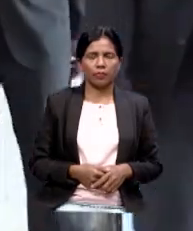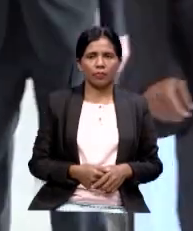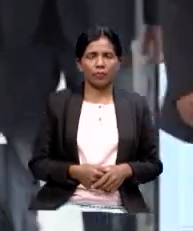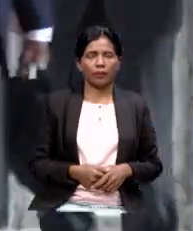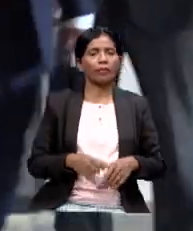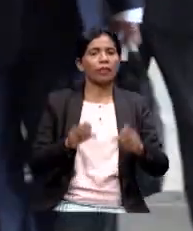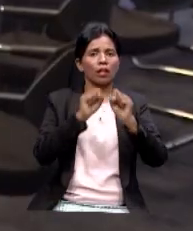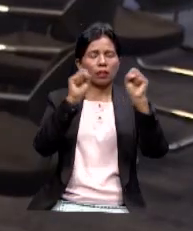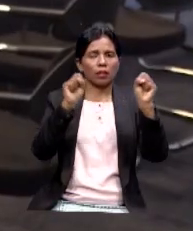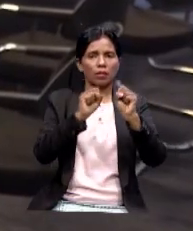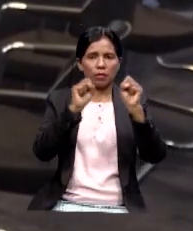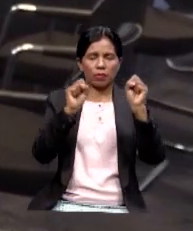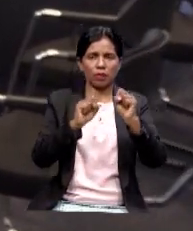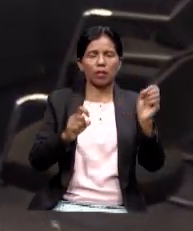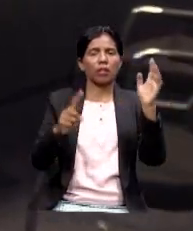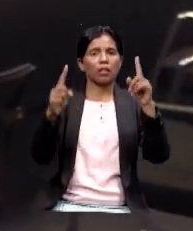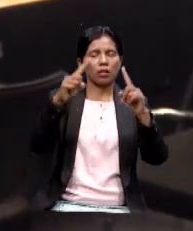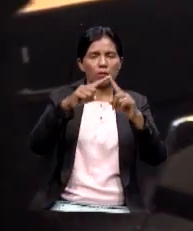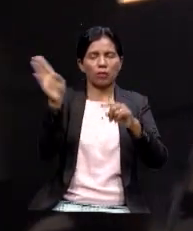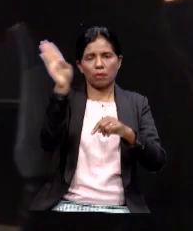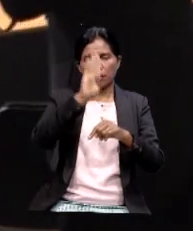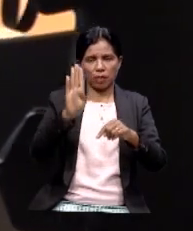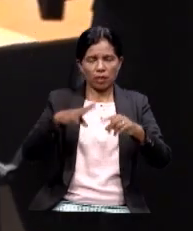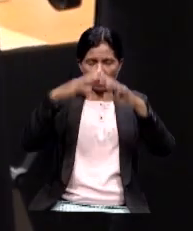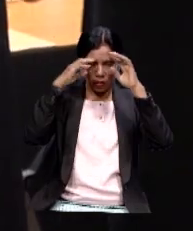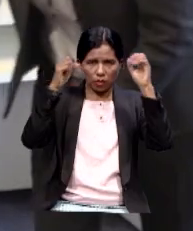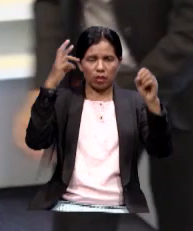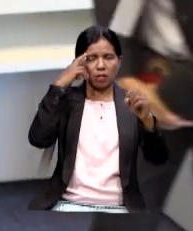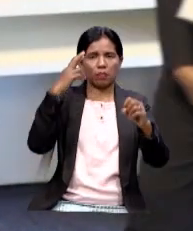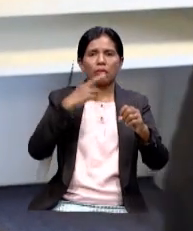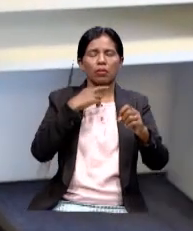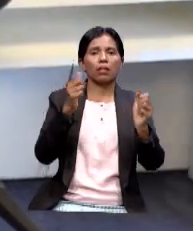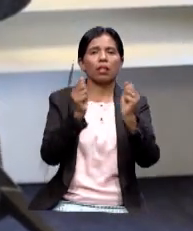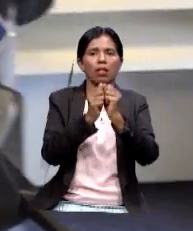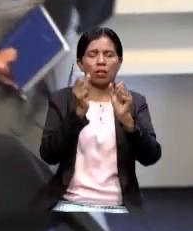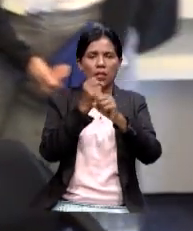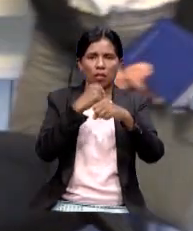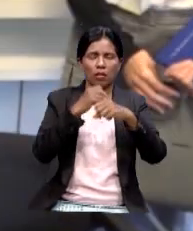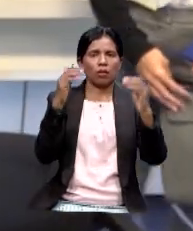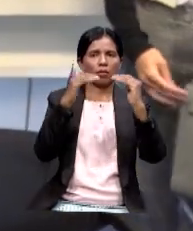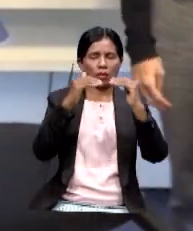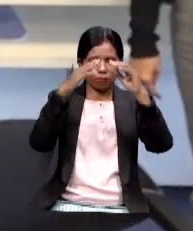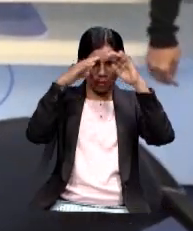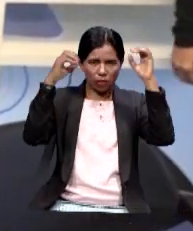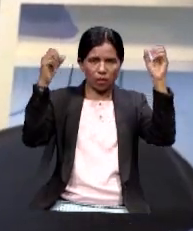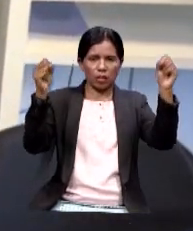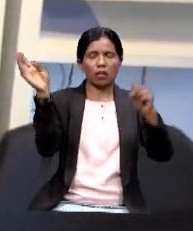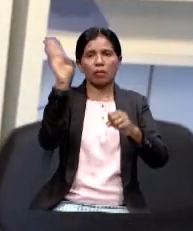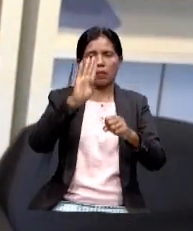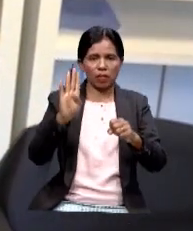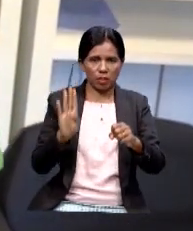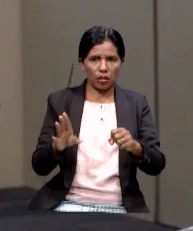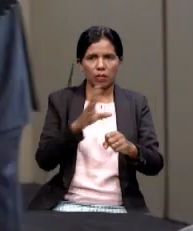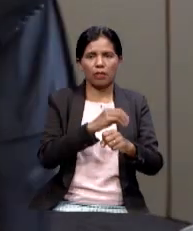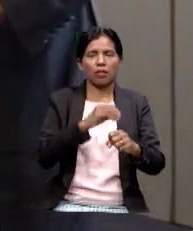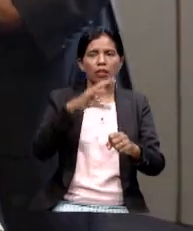Sábado, né, a Fonte do Brasil, presidente da República, Geramos Horta, ao encontro com o assessor especial, presidente eleito do Brasil,